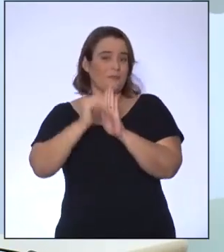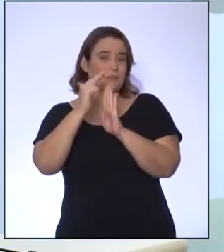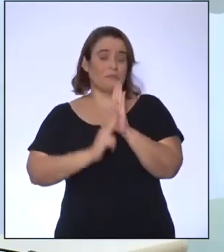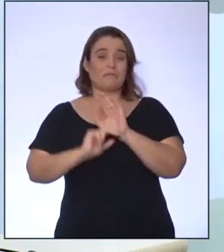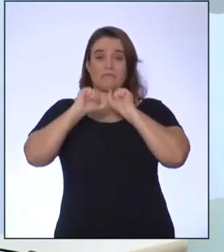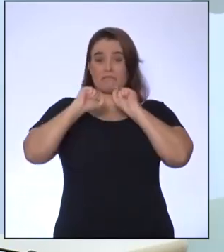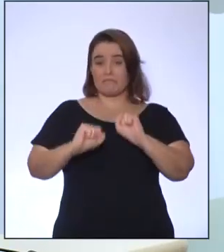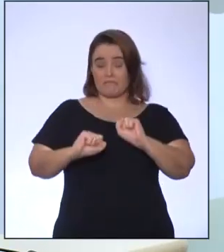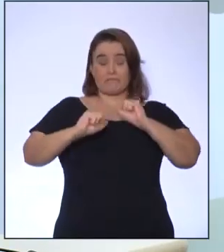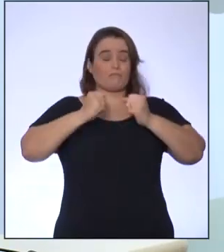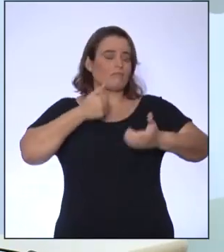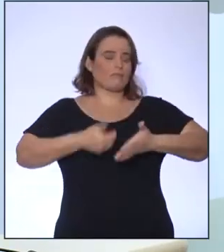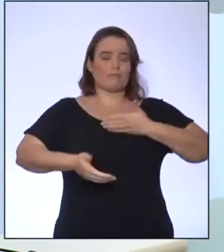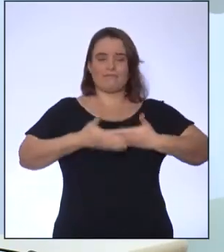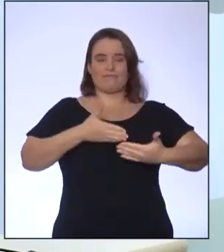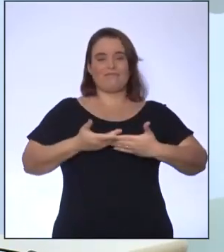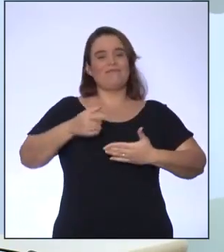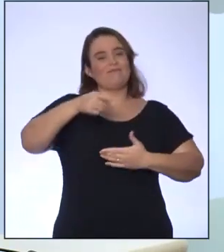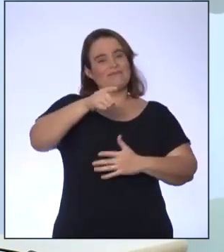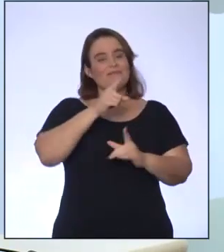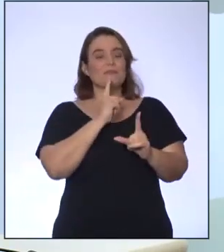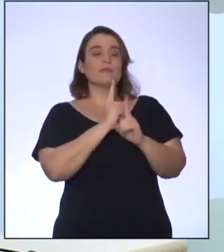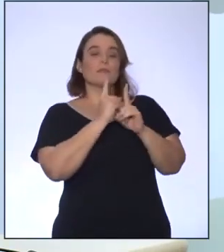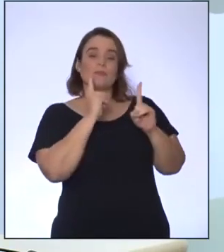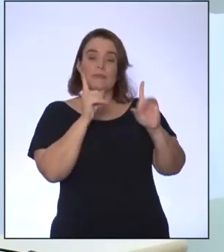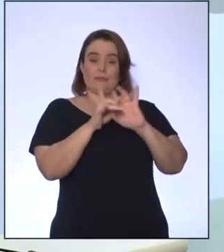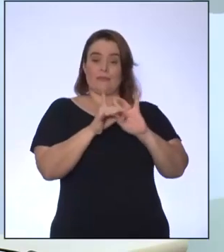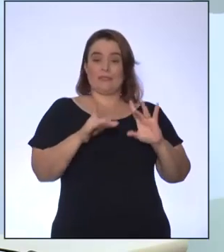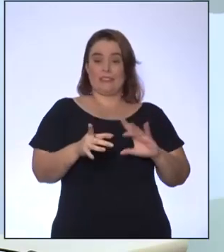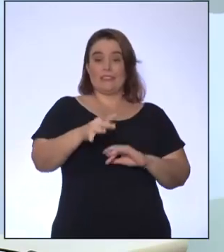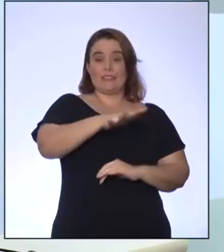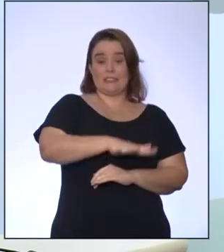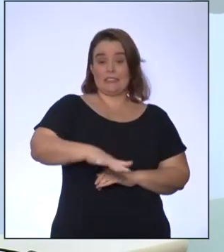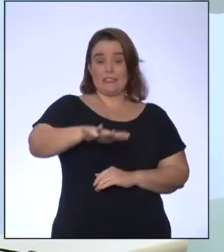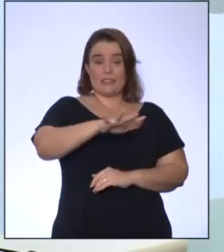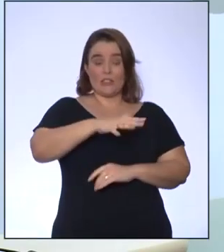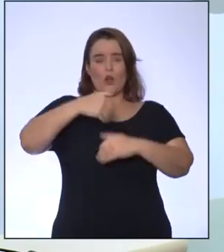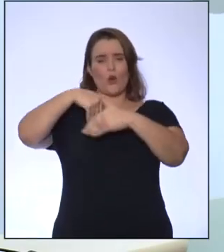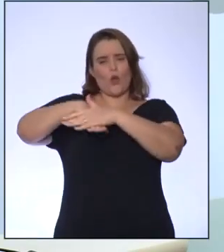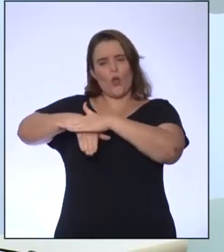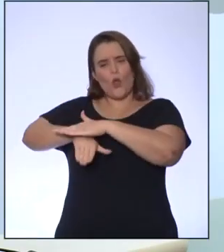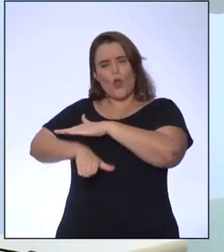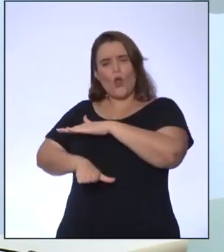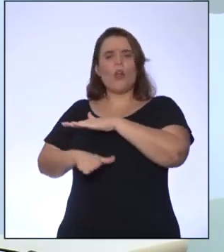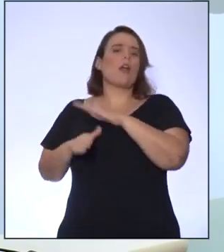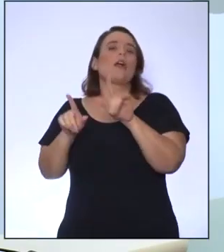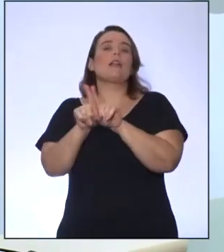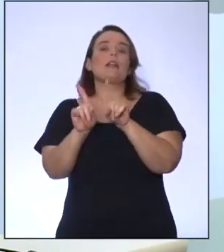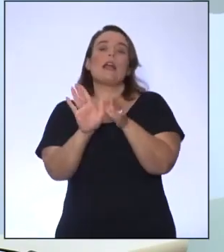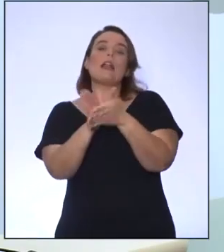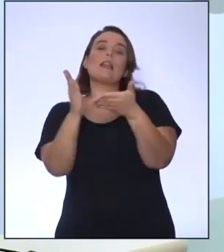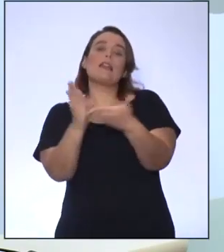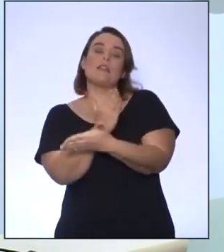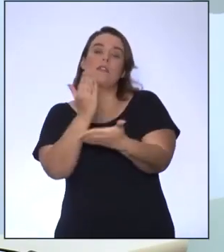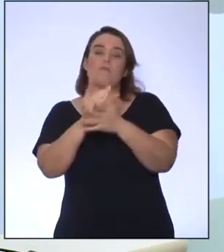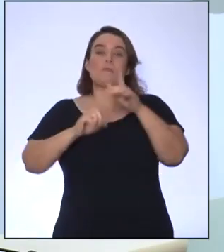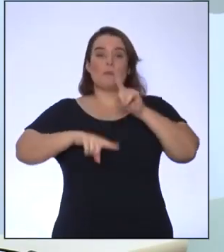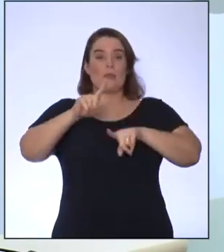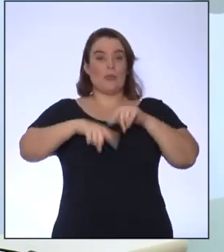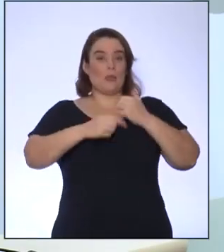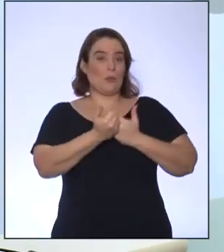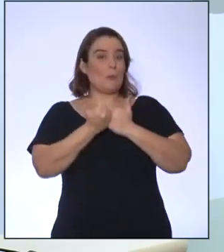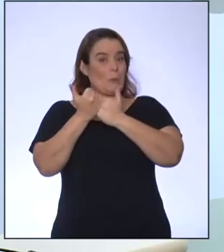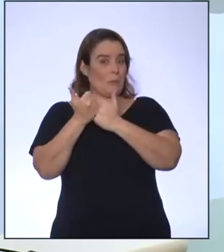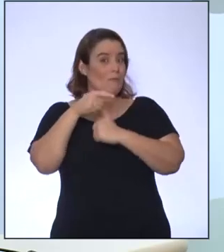que você encontrar, né, disponível nos seus acervos, nos livros didáticos e no material de apoio que você